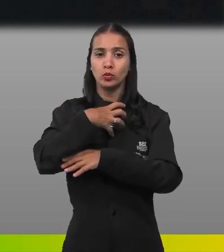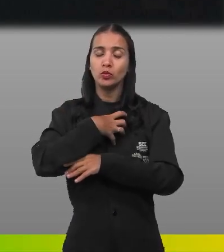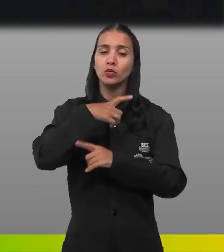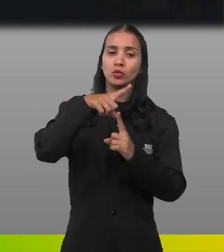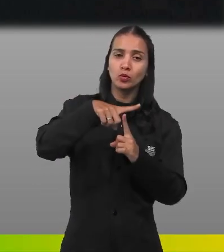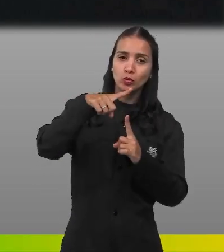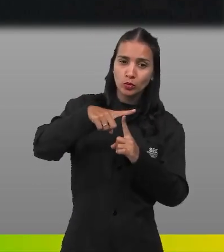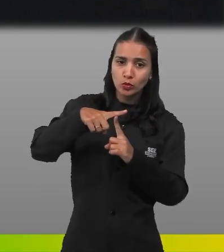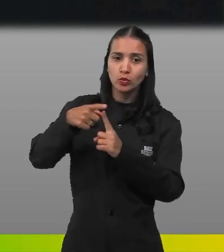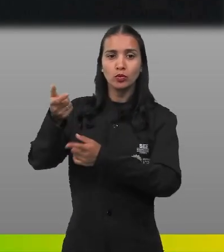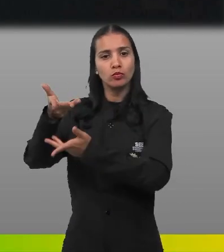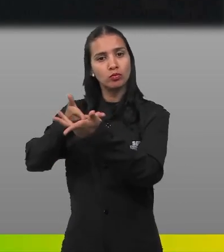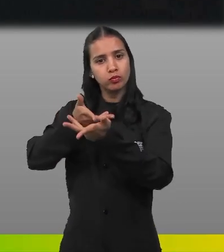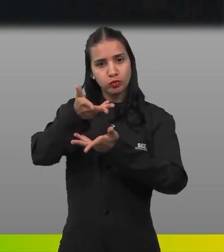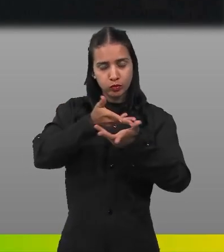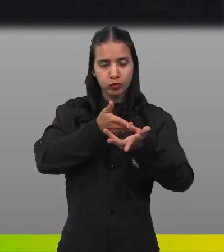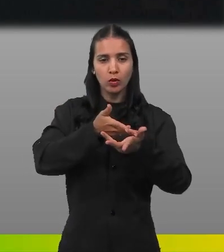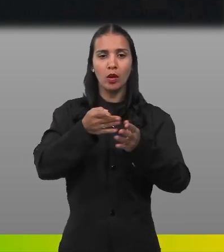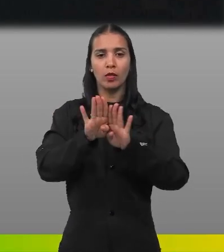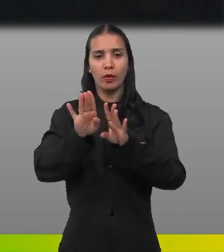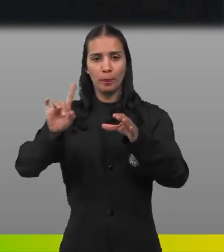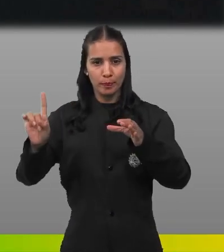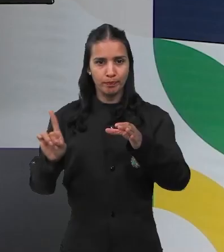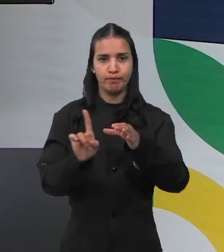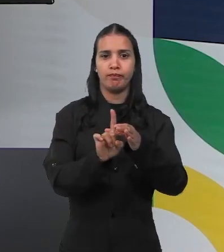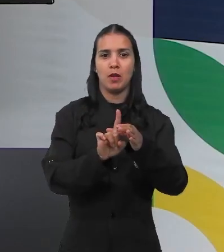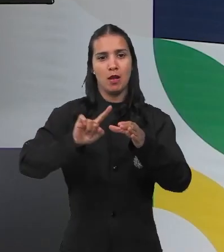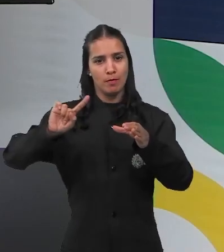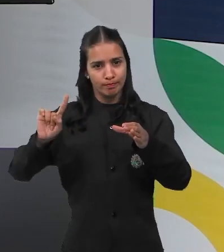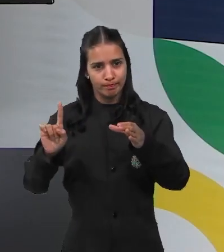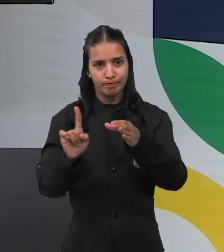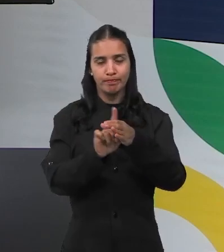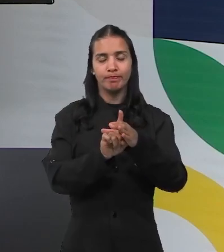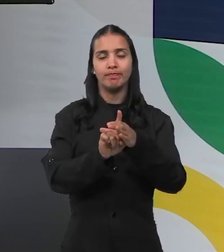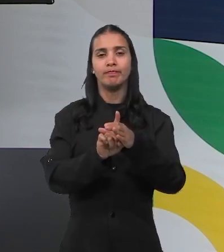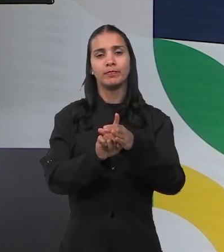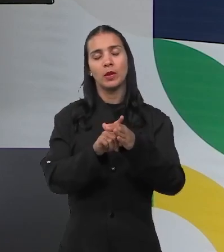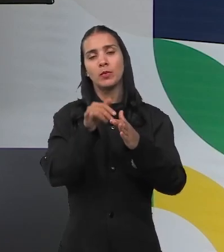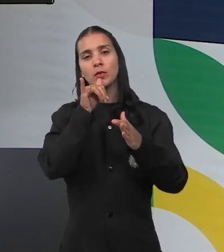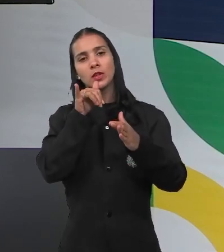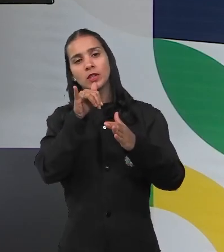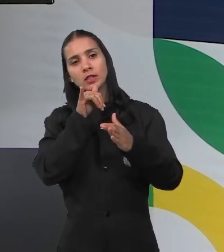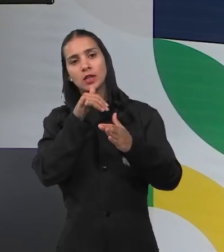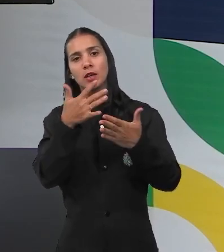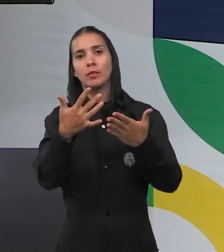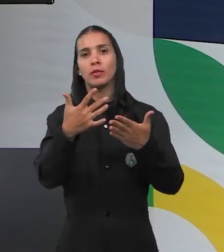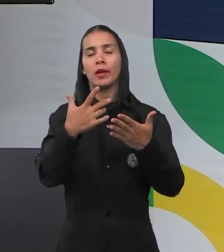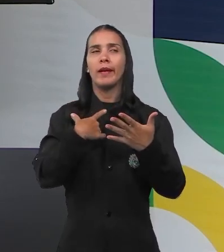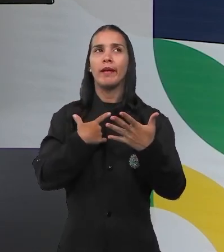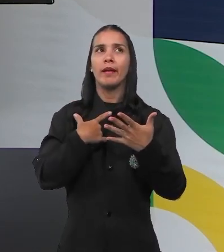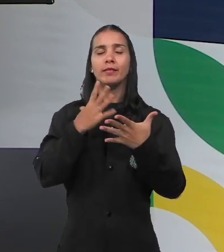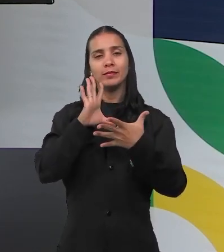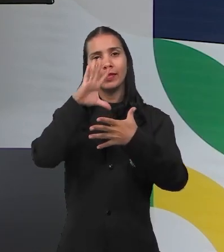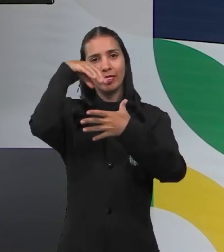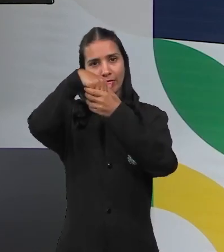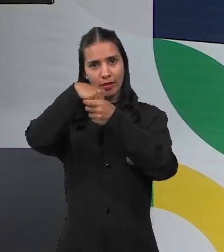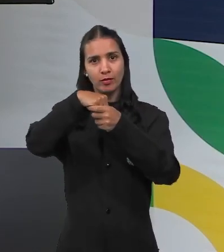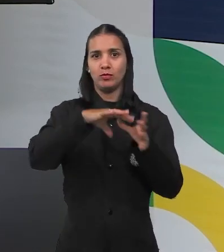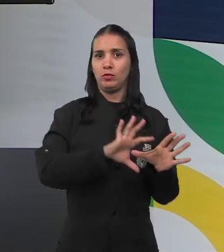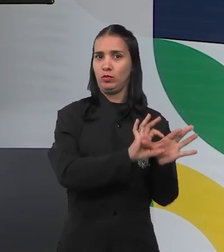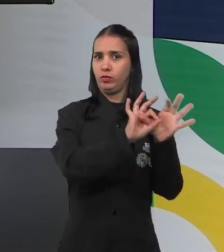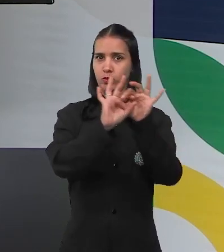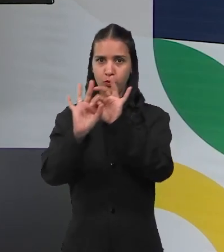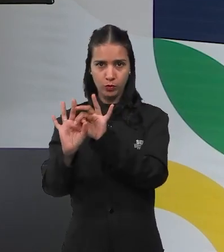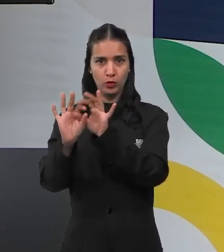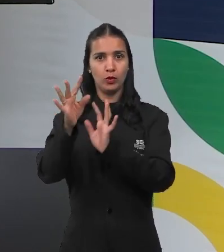está falando sobre essa questão da imersão no sentido mais virtual. A gente tem também